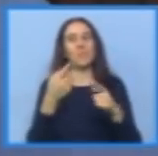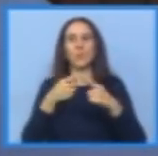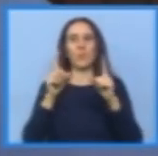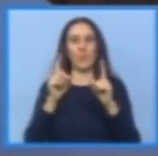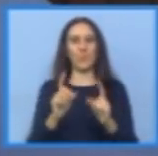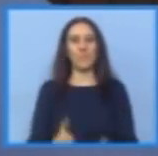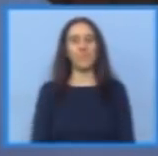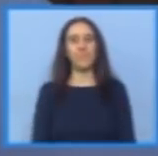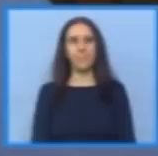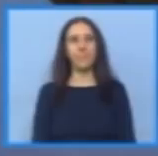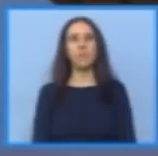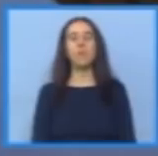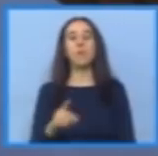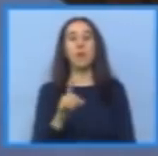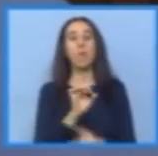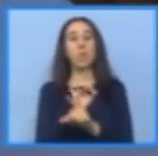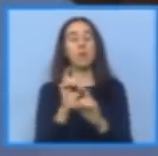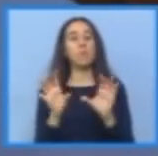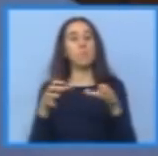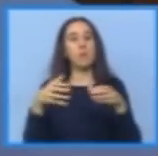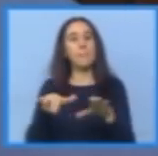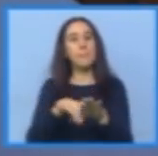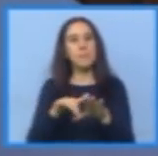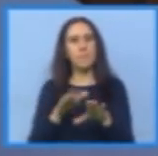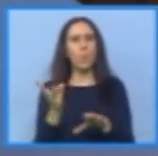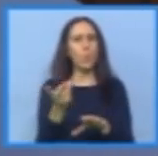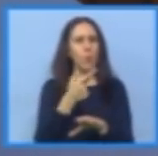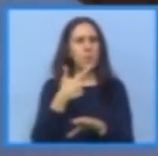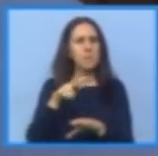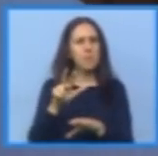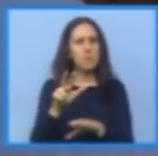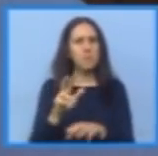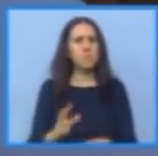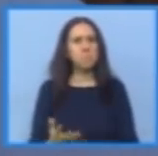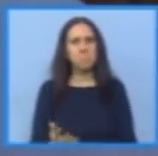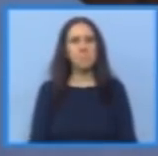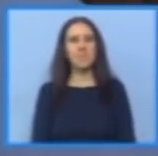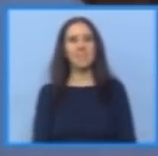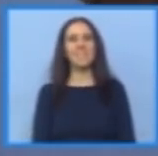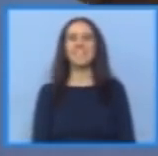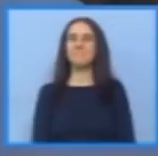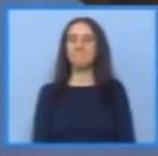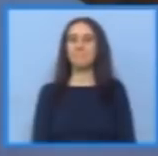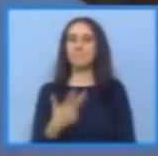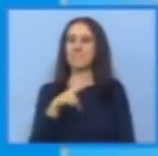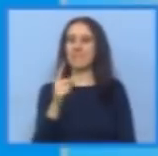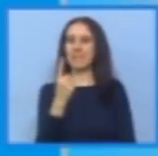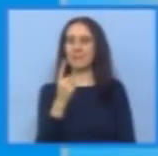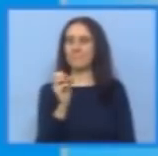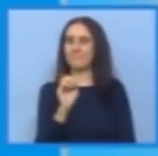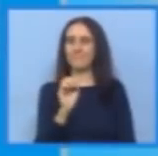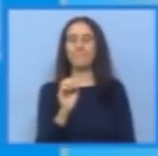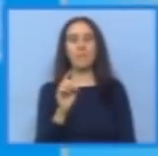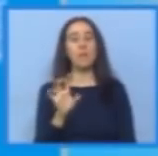diferente. Os que participam na comunidade são algumas dezenas, centenas? Não chega a uma centena. A